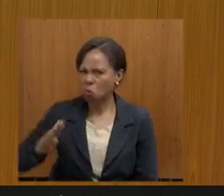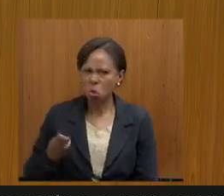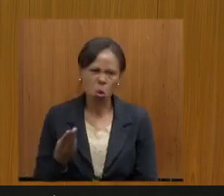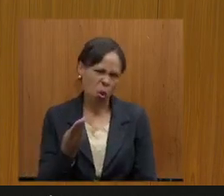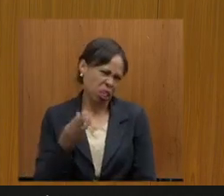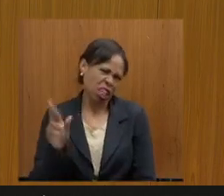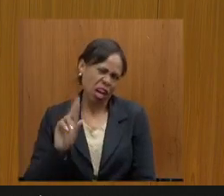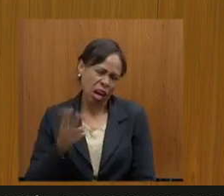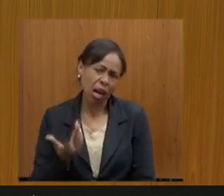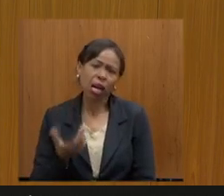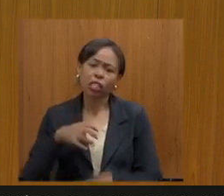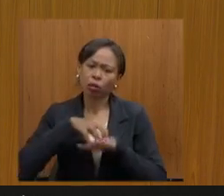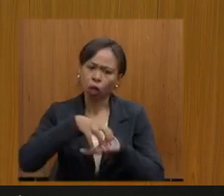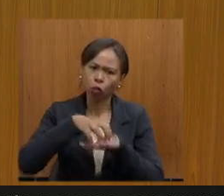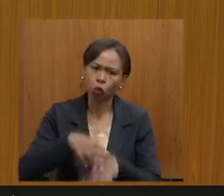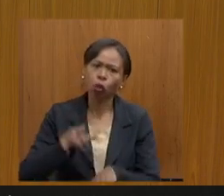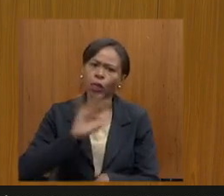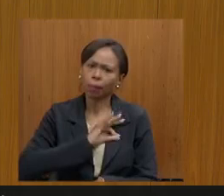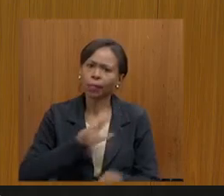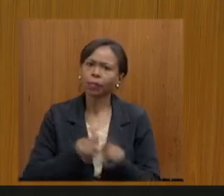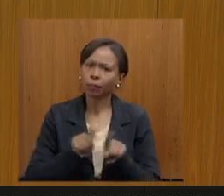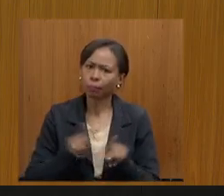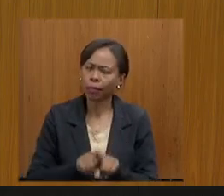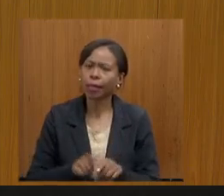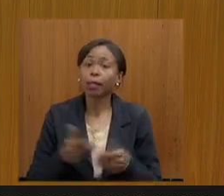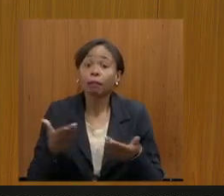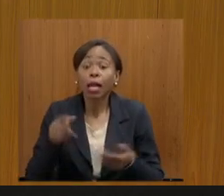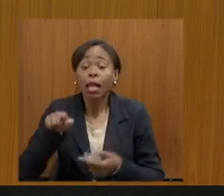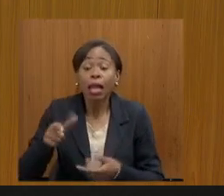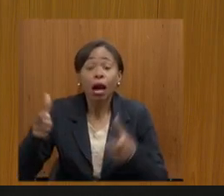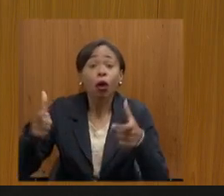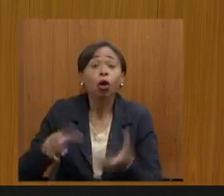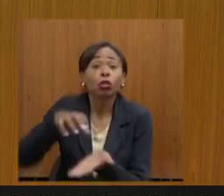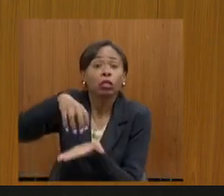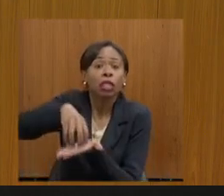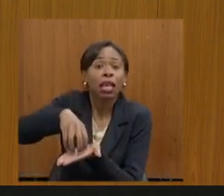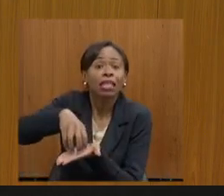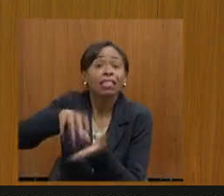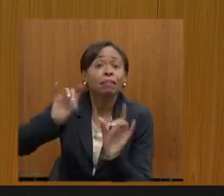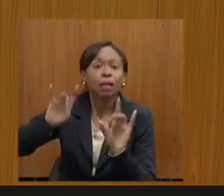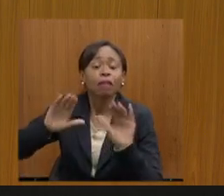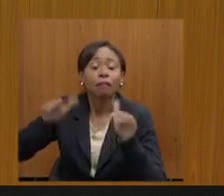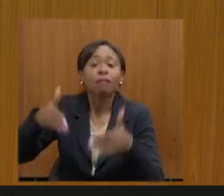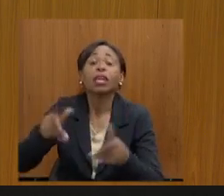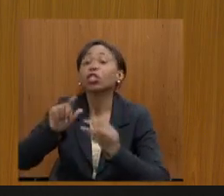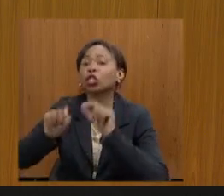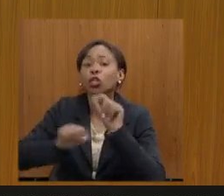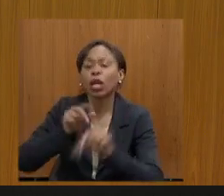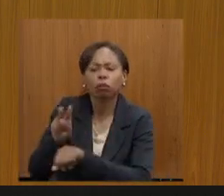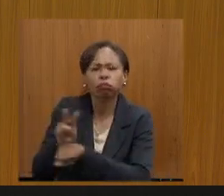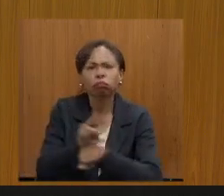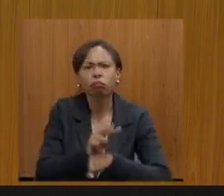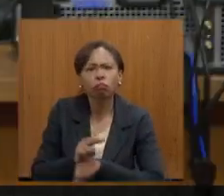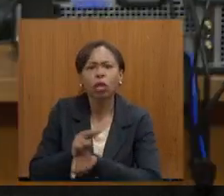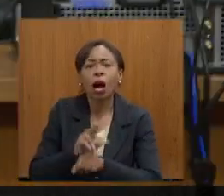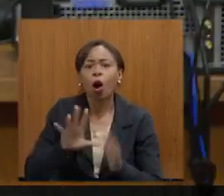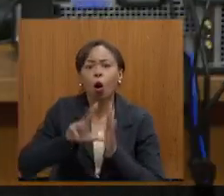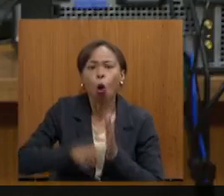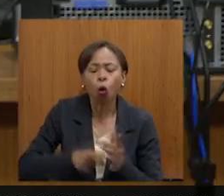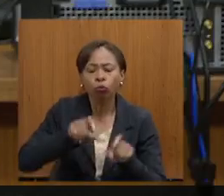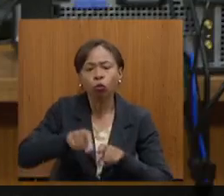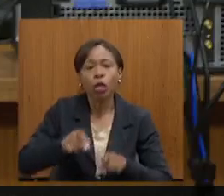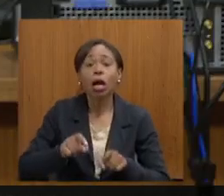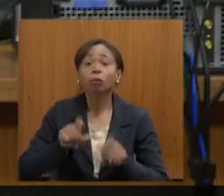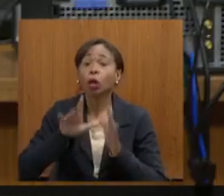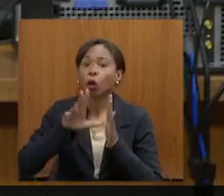1 milhão tudo e havia agora tem uma sede específica só roubo no campo e carga sobre o leite por vamos lá visitar você vai gostar